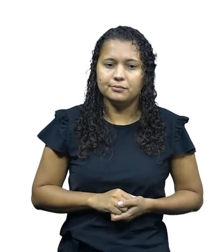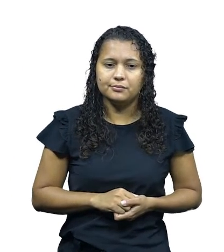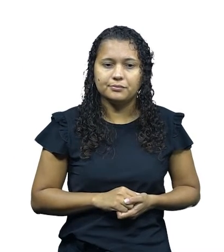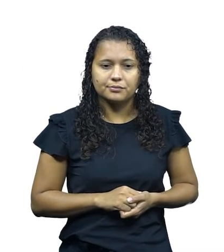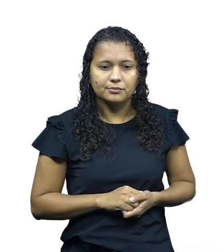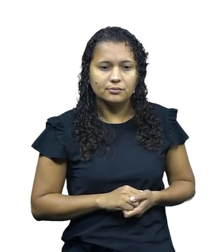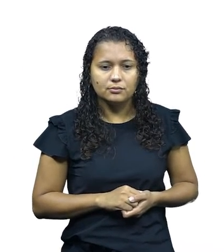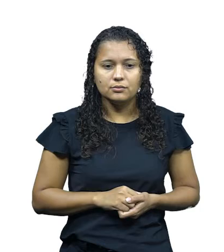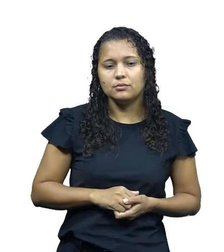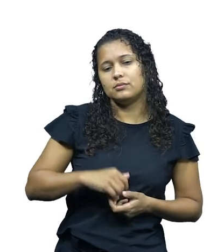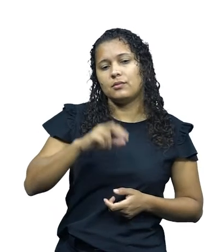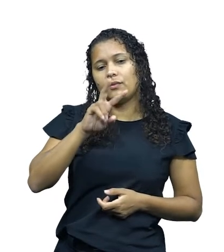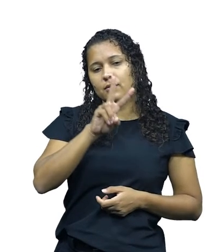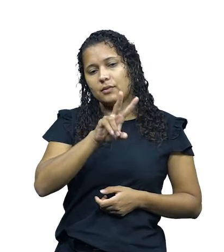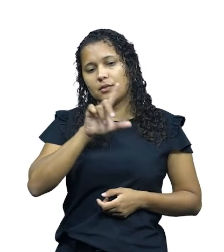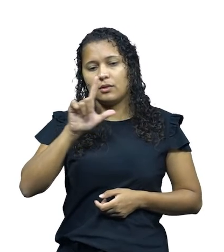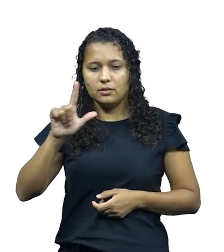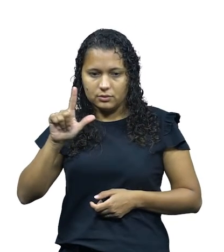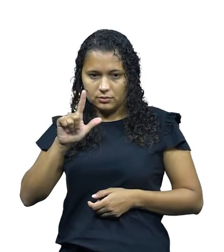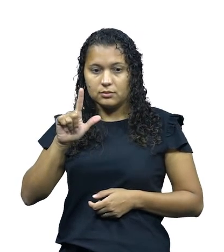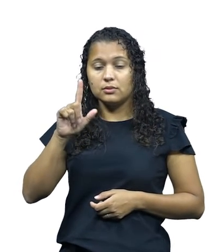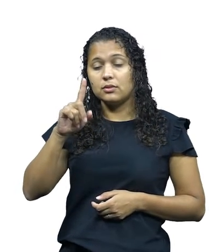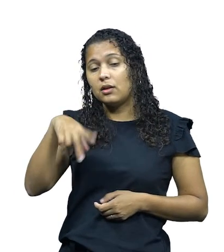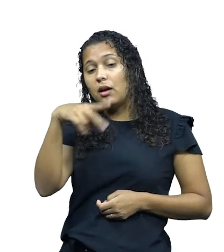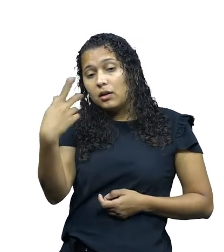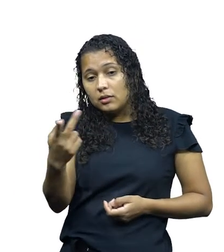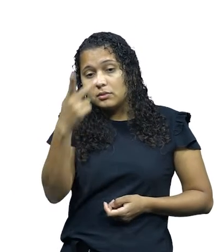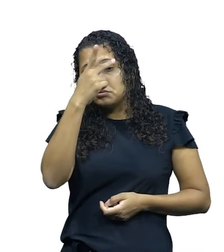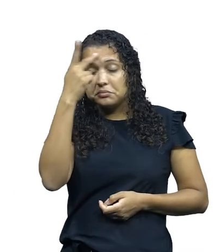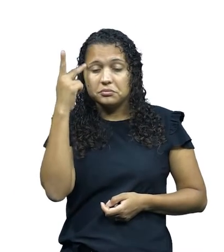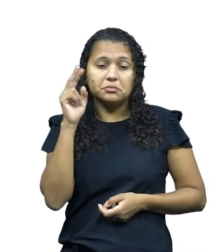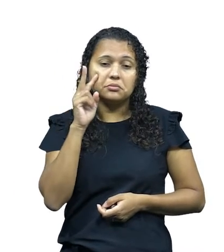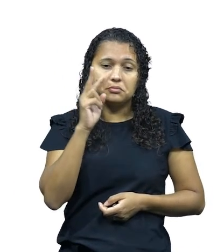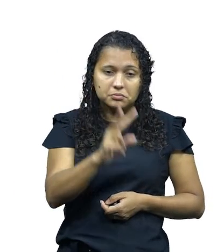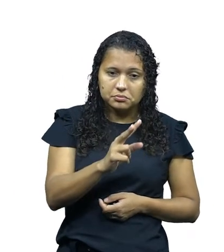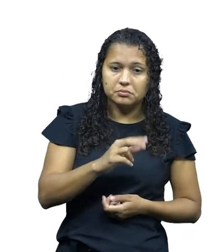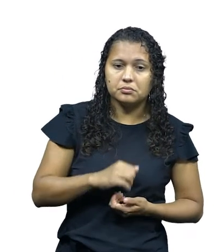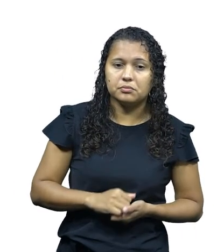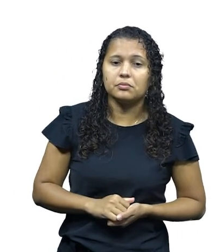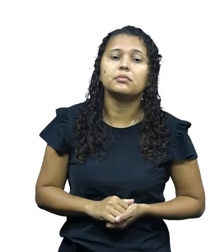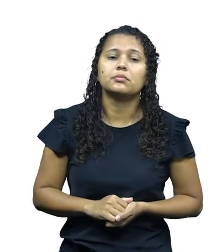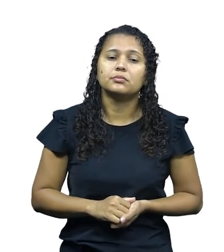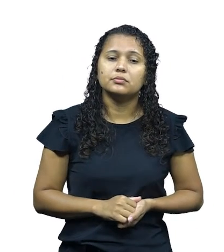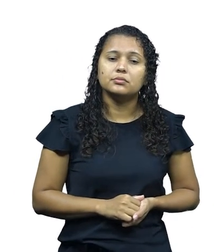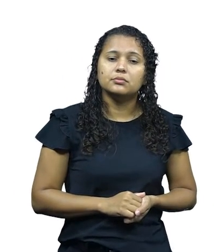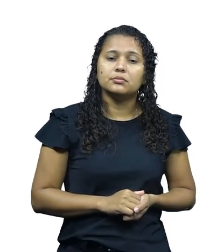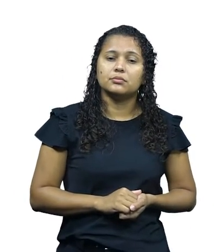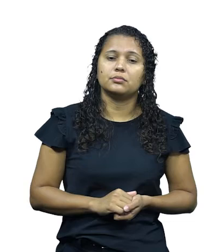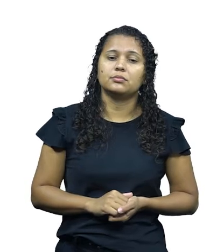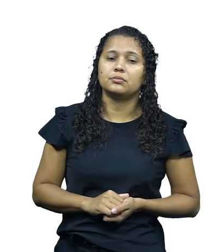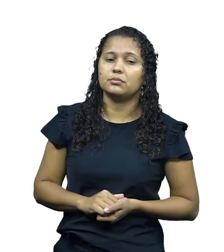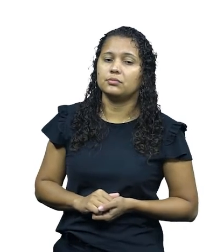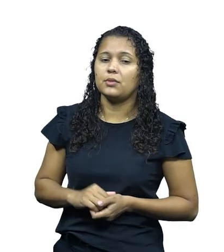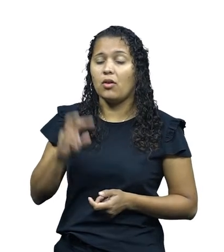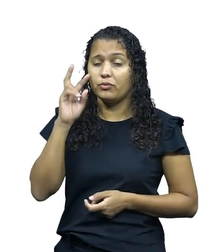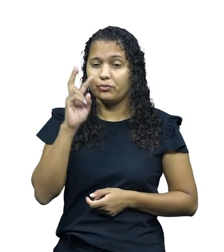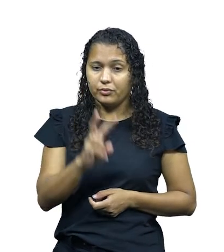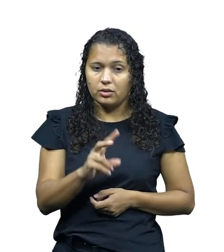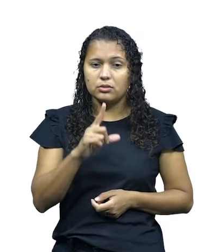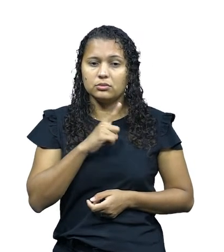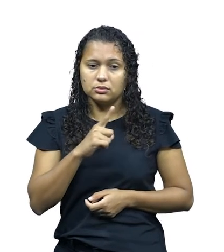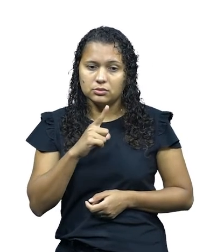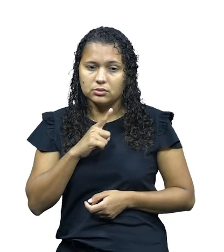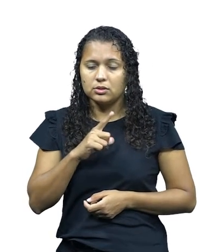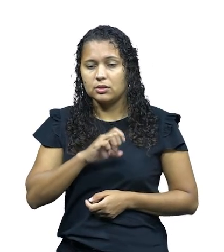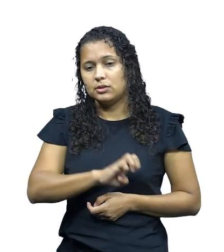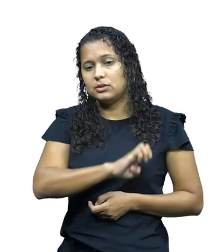uma representação da vista lateral observada por alguém, ou seja, sendo visualizada pelo observador. Então, a